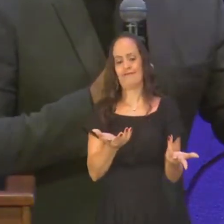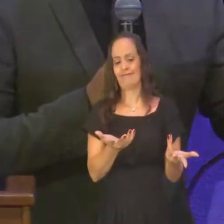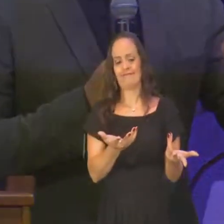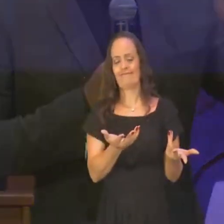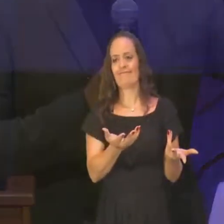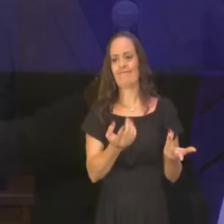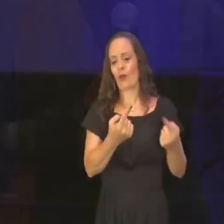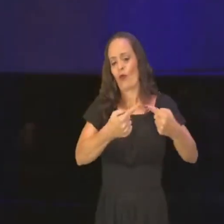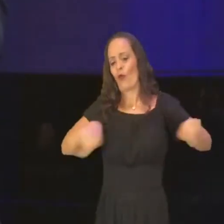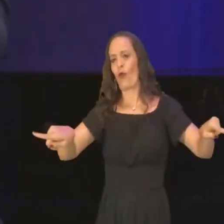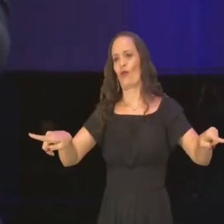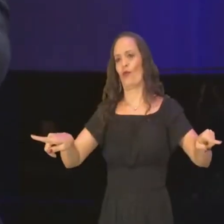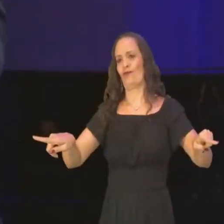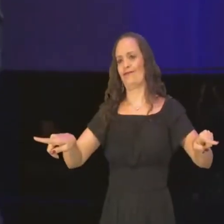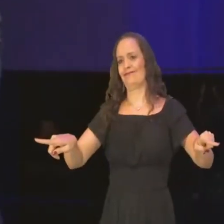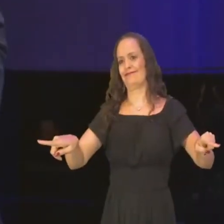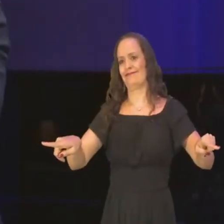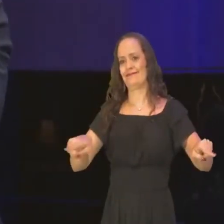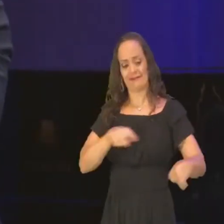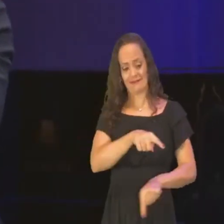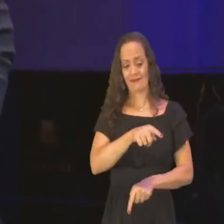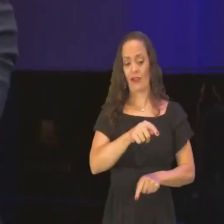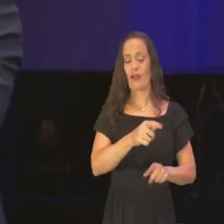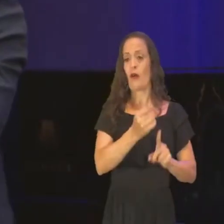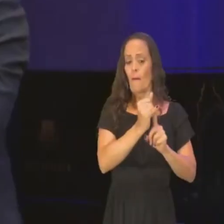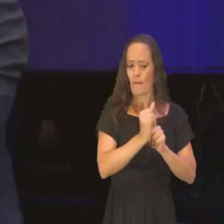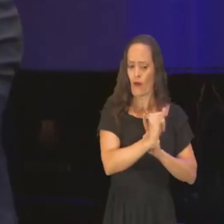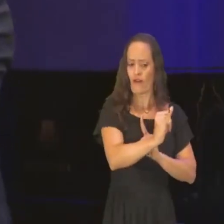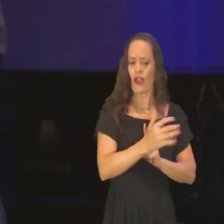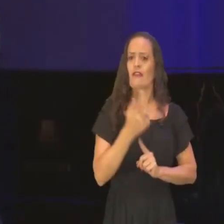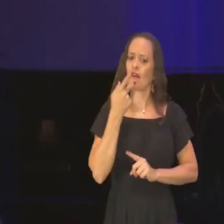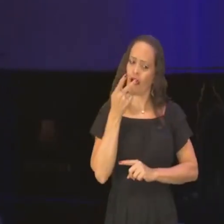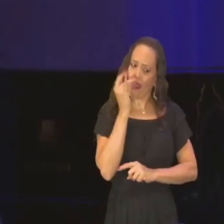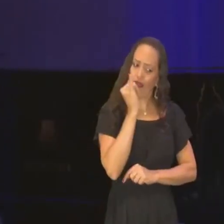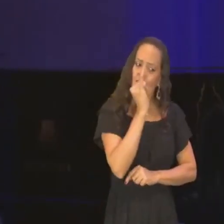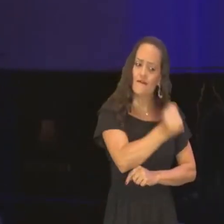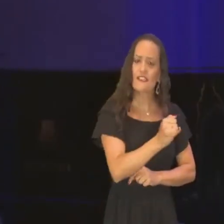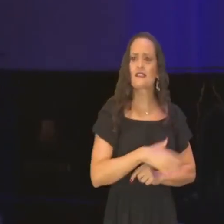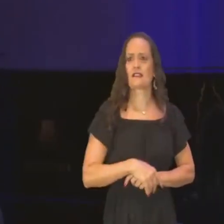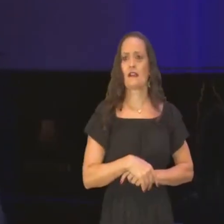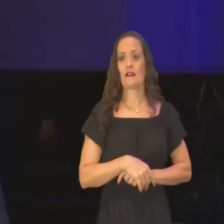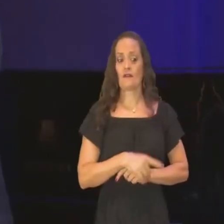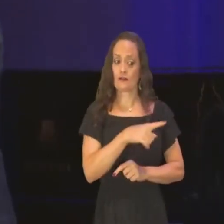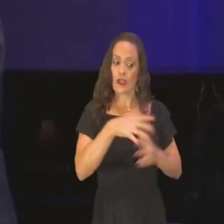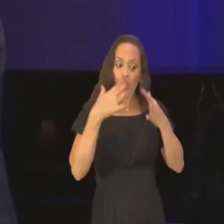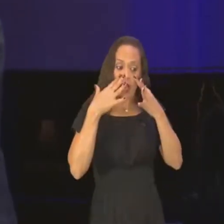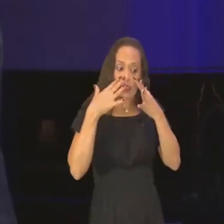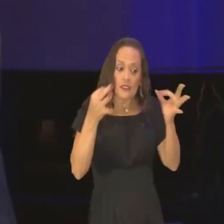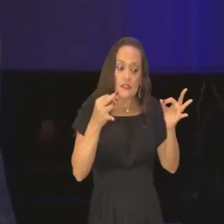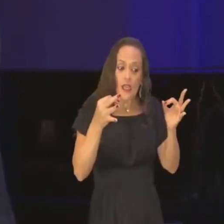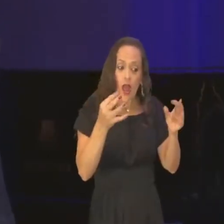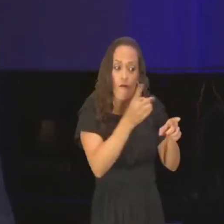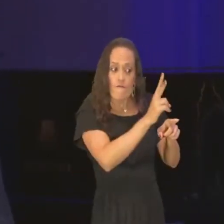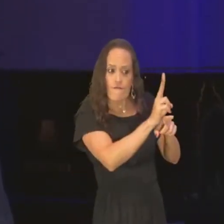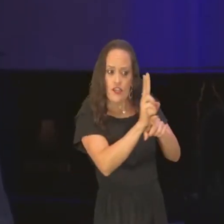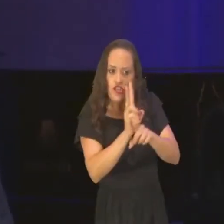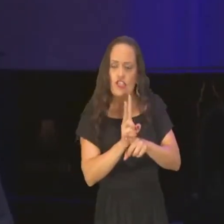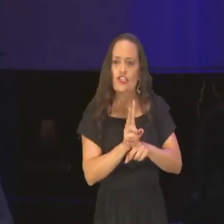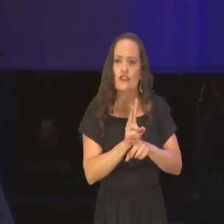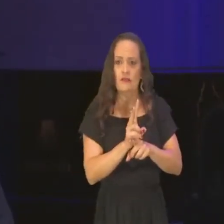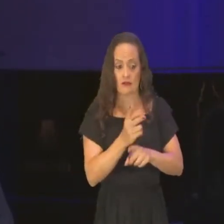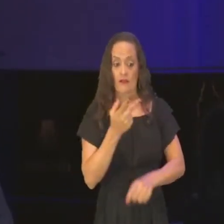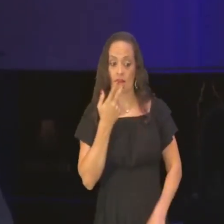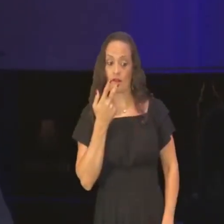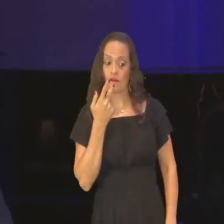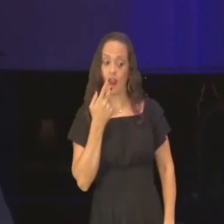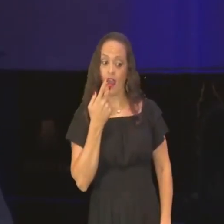ele faz ali, ele lança uma palavra de vigilância e exortação, porque ele diz assim: reparem